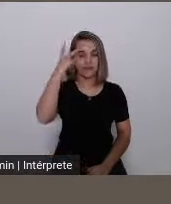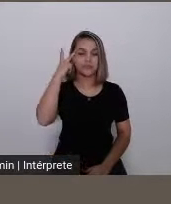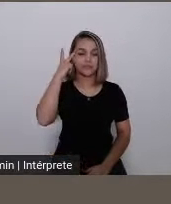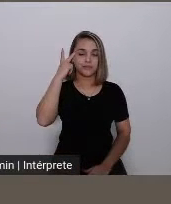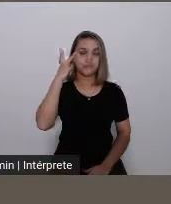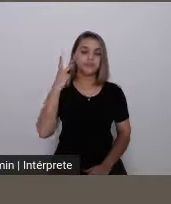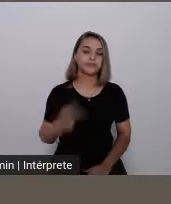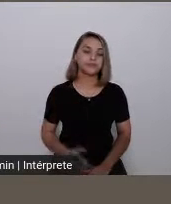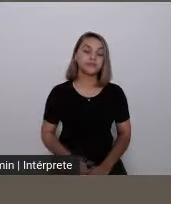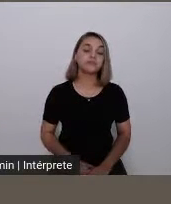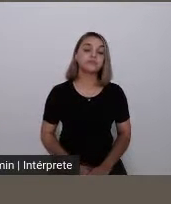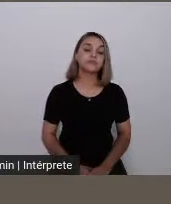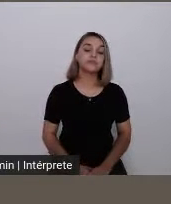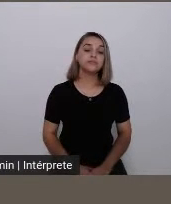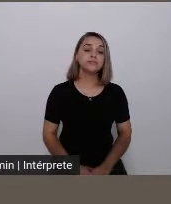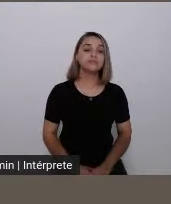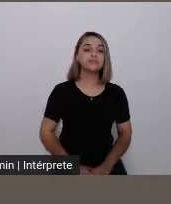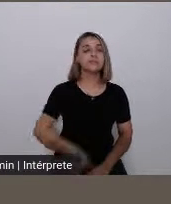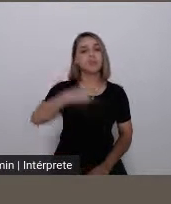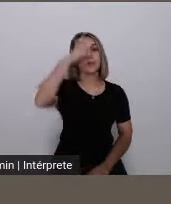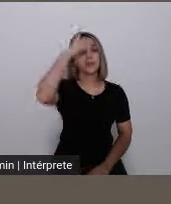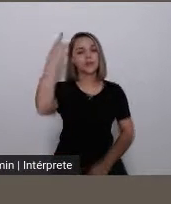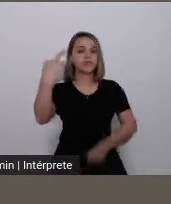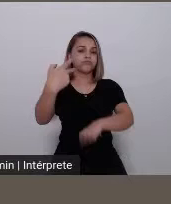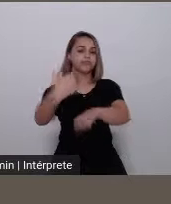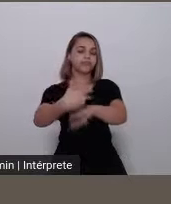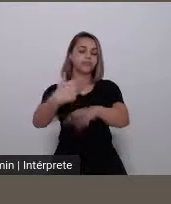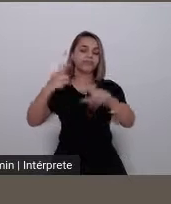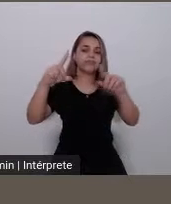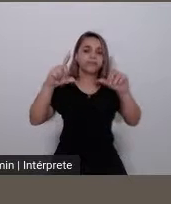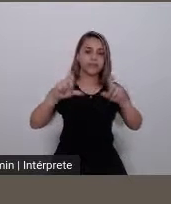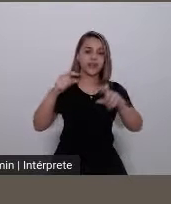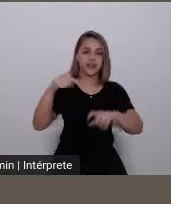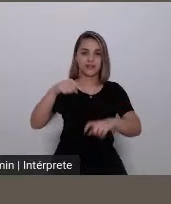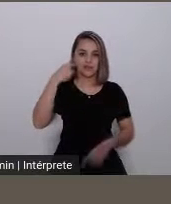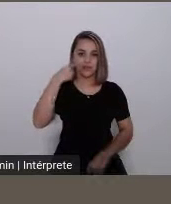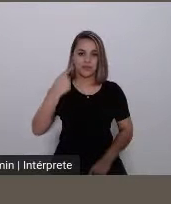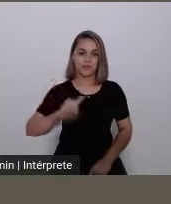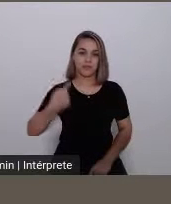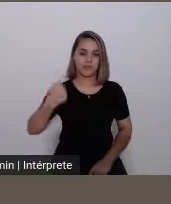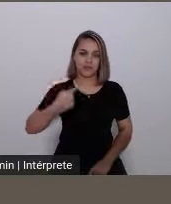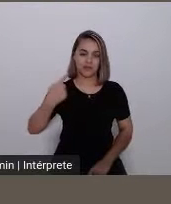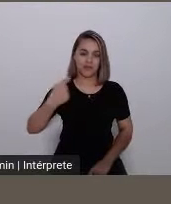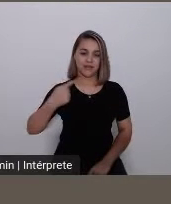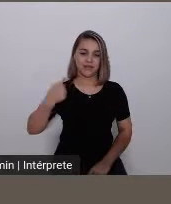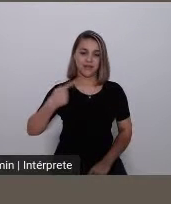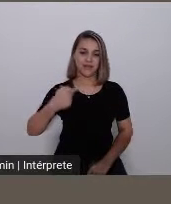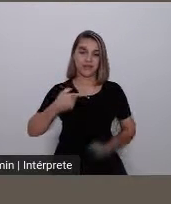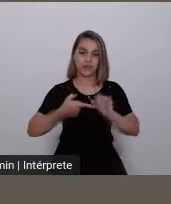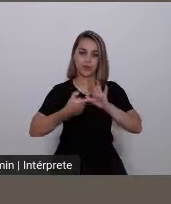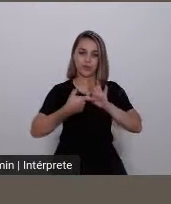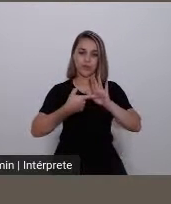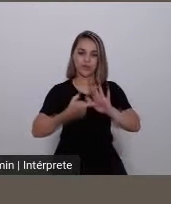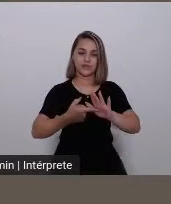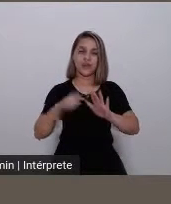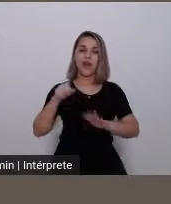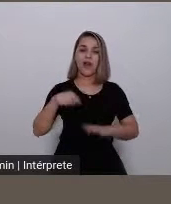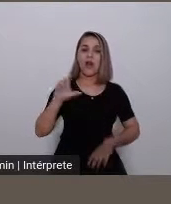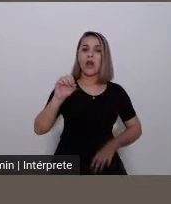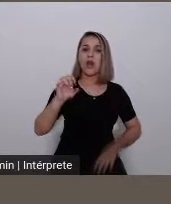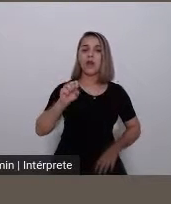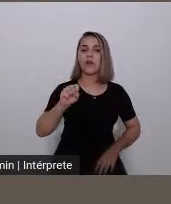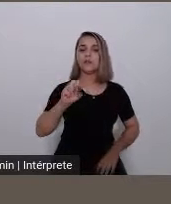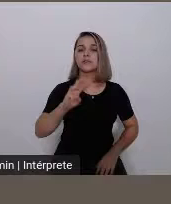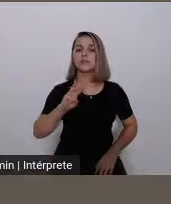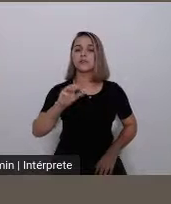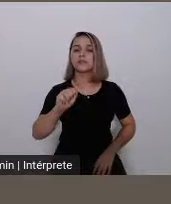Ele é fotografado como um indivíduo, como nessa primeira imagem que eu trouxe. A gente está vendo aí um Oswald com 22